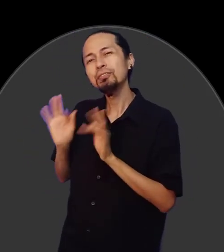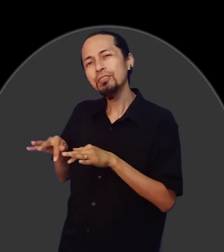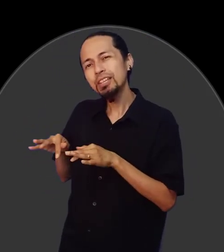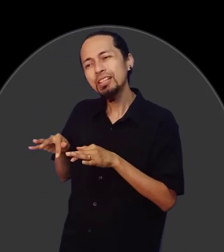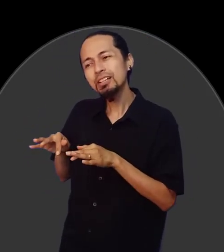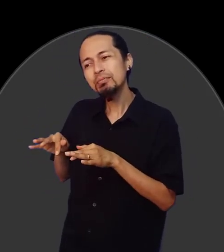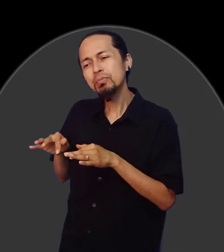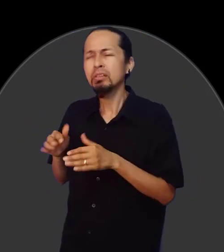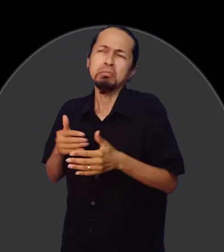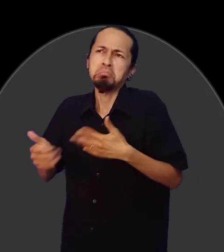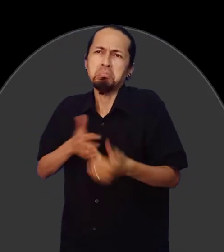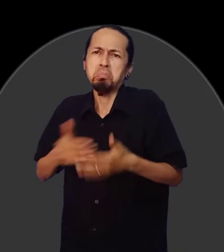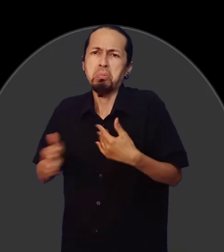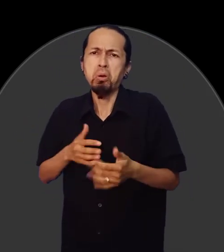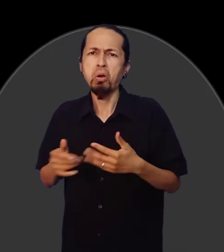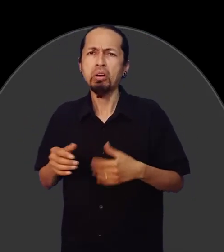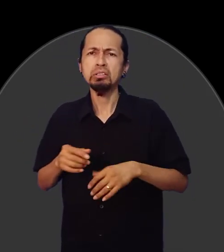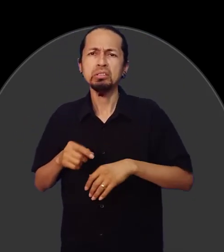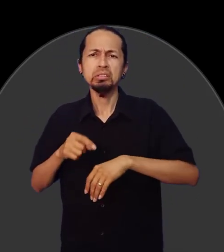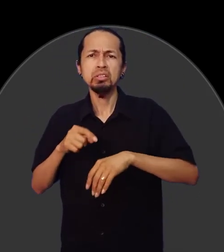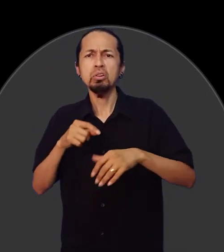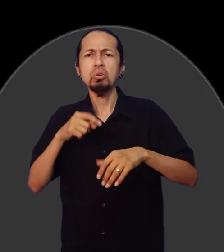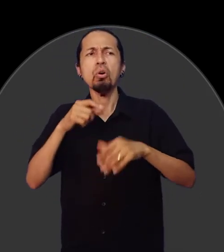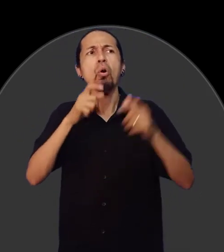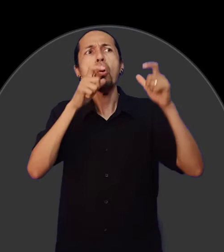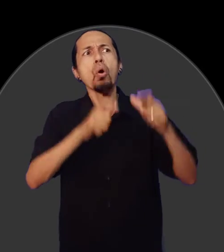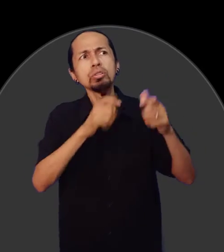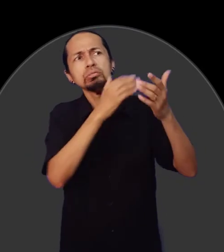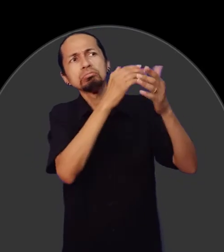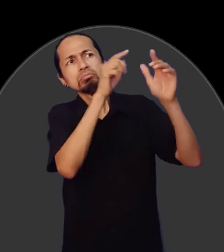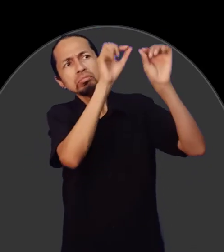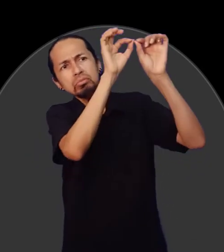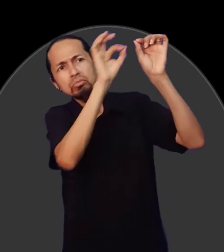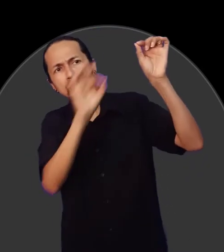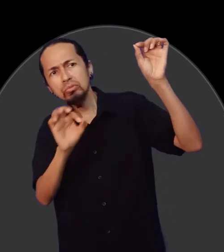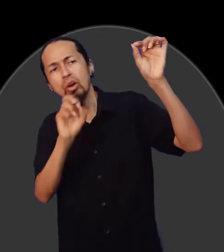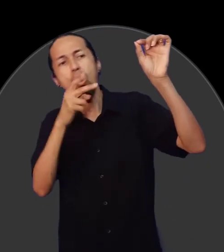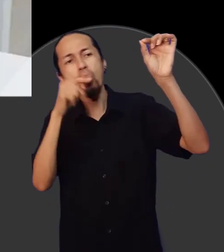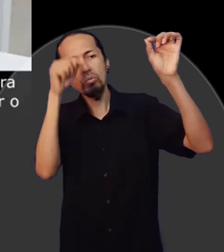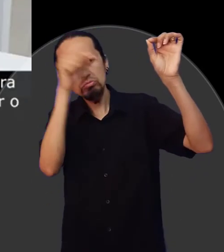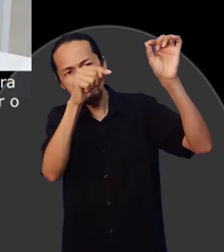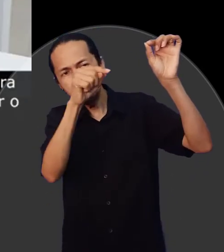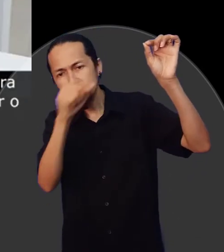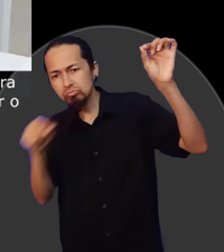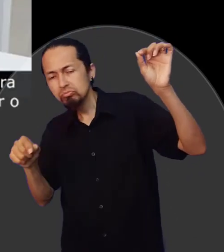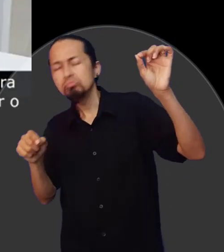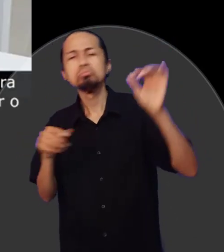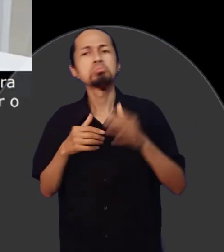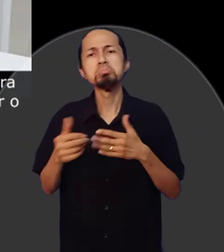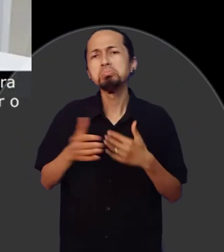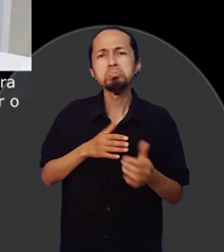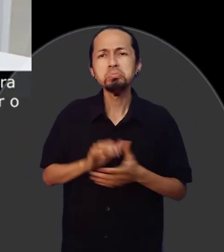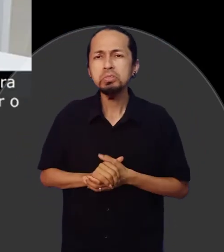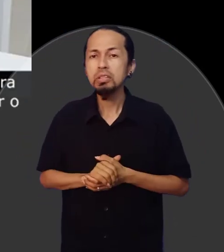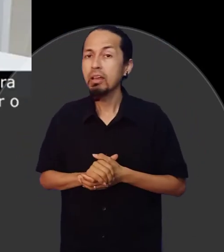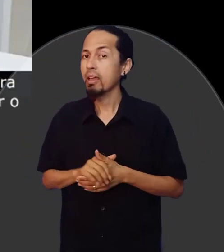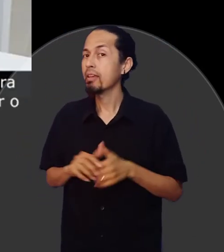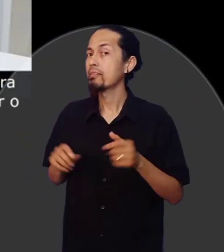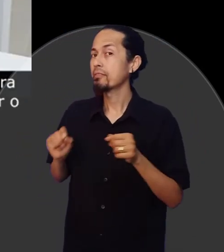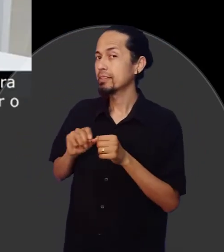independente do ponto inicial no qual se iniciou o movimento da partícula. Portanto, para a situação 2, fizemos a experiência da